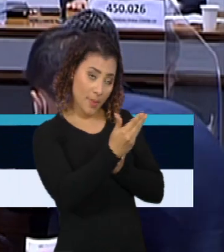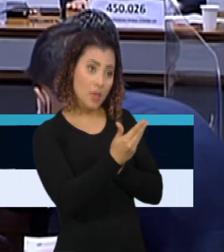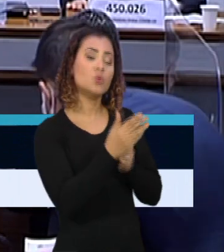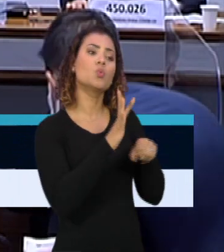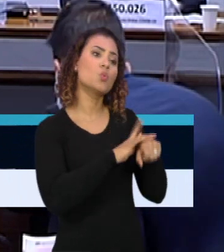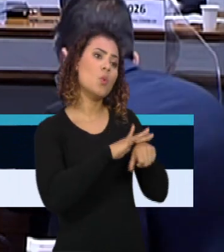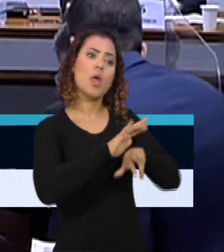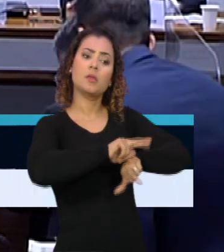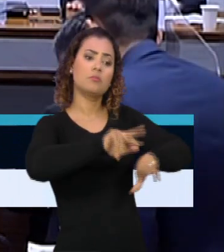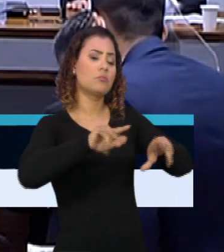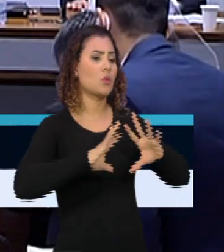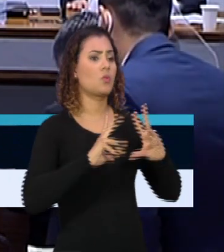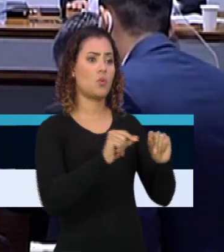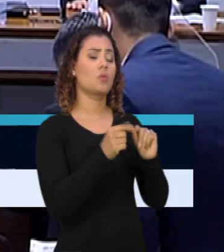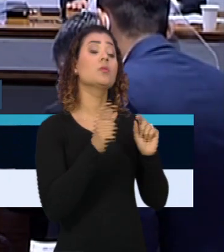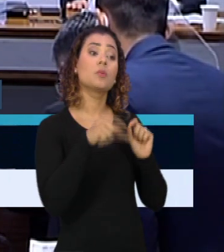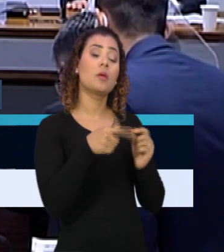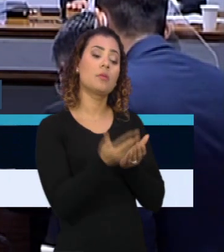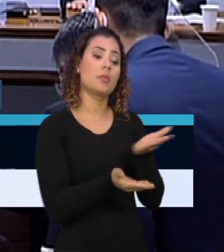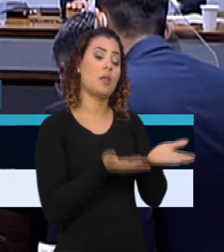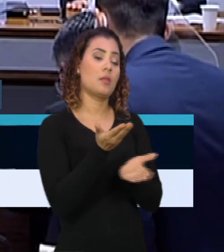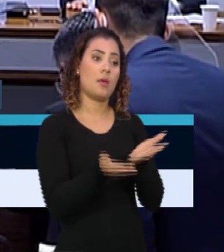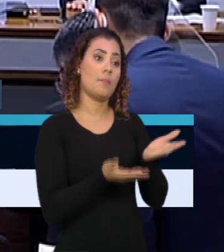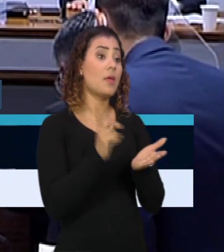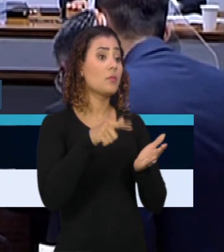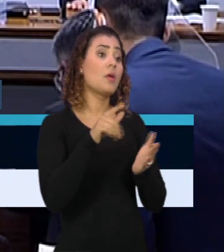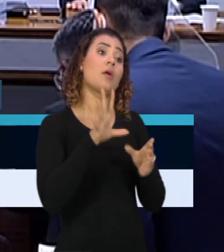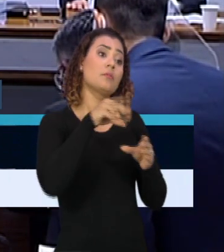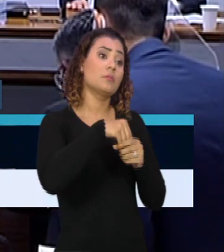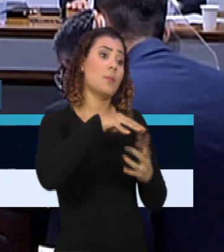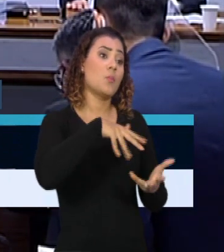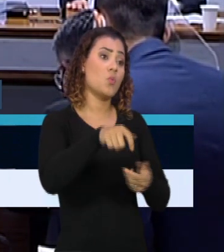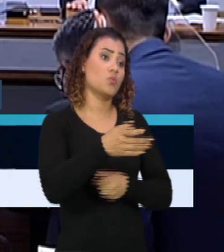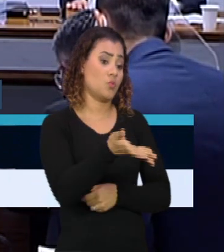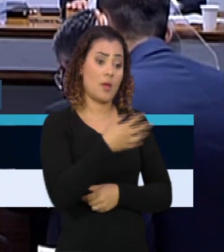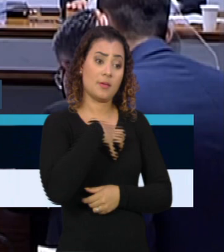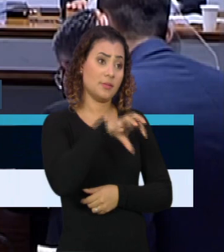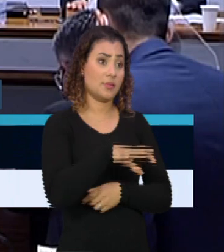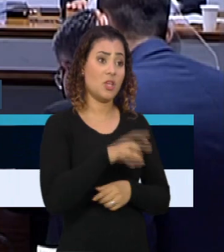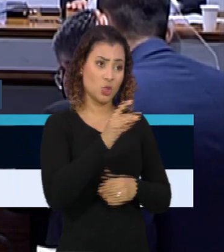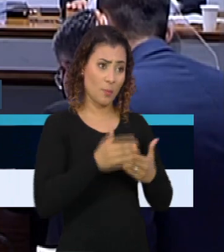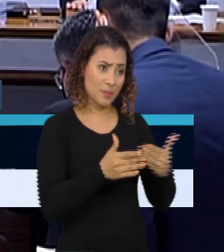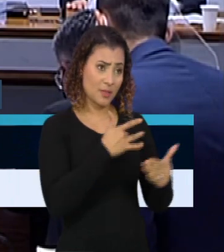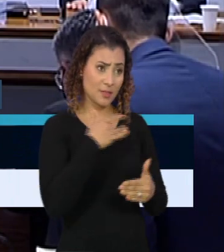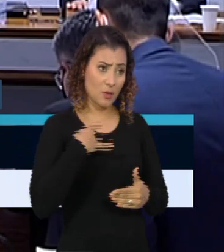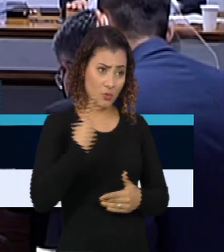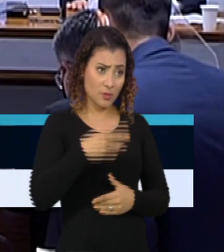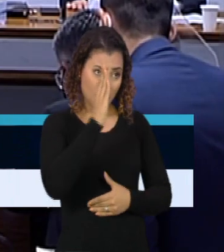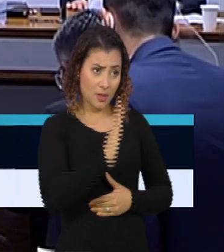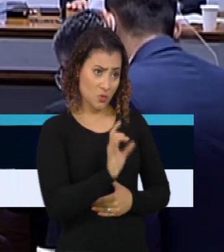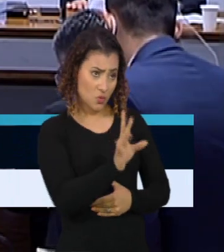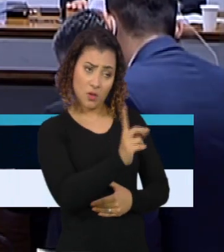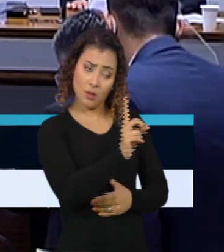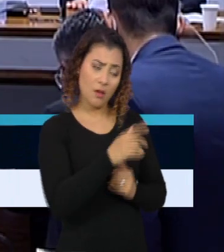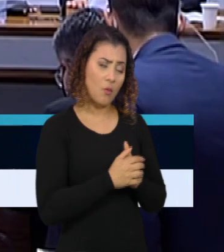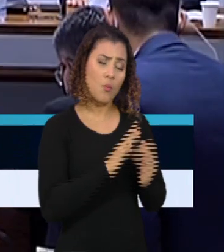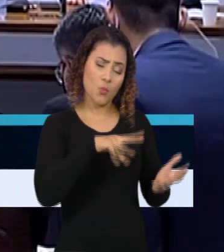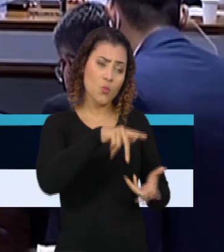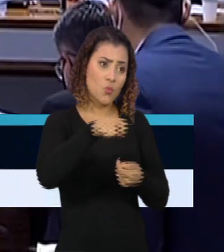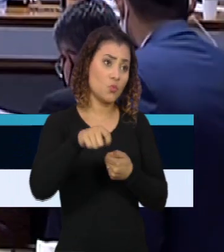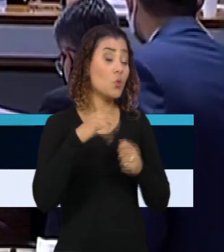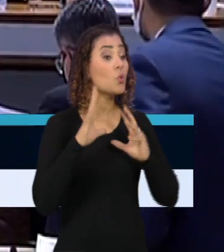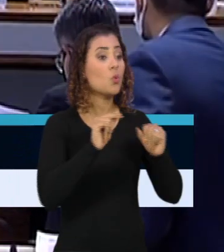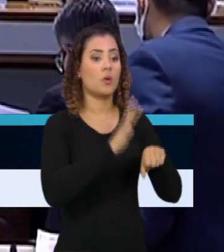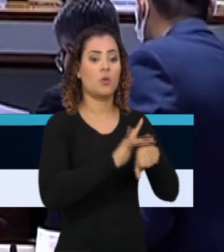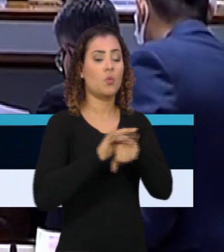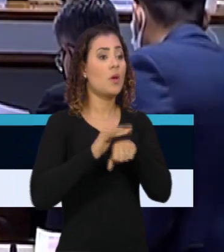todas as doenças Senador ele é utilizado no mundo inteiro não é só o ministério da saúde do em toda a doença